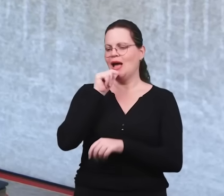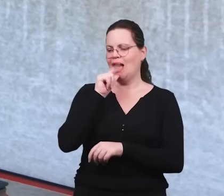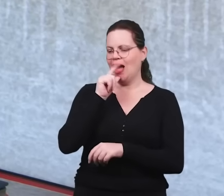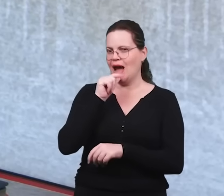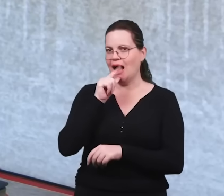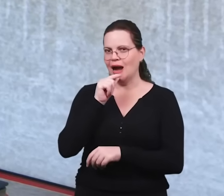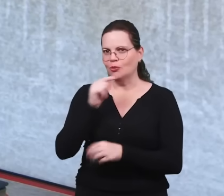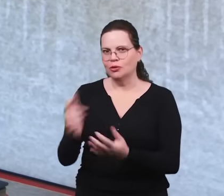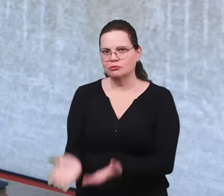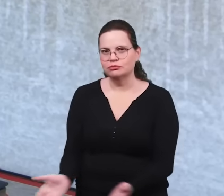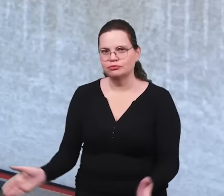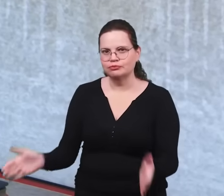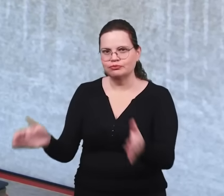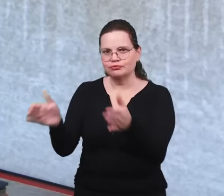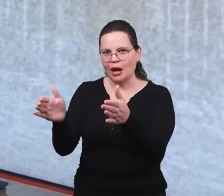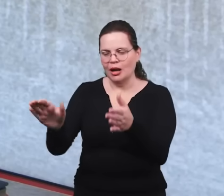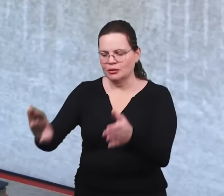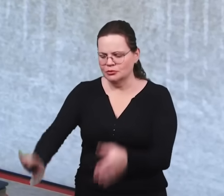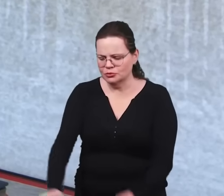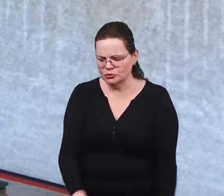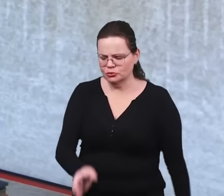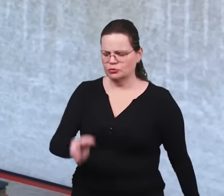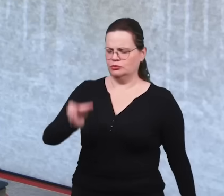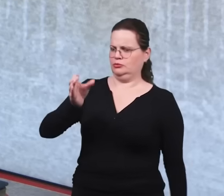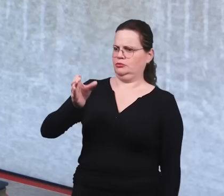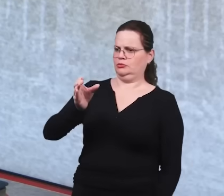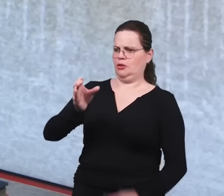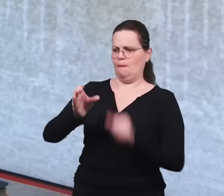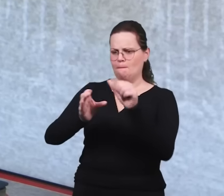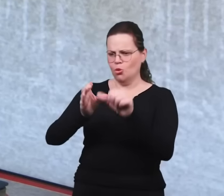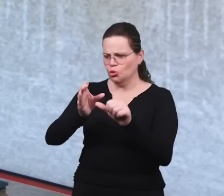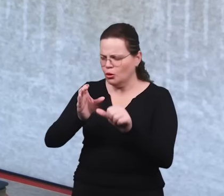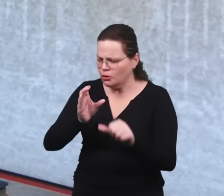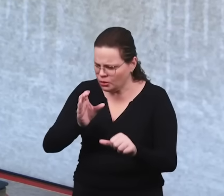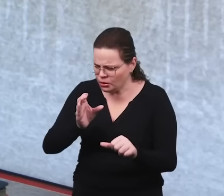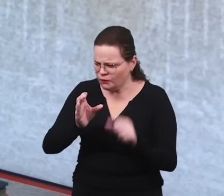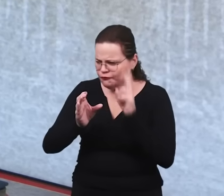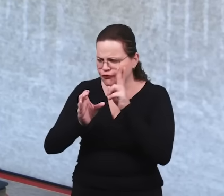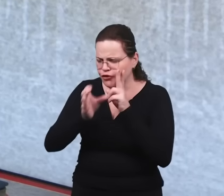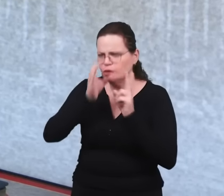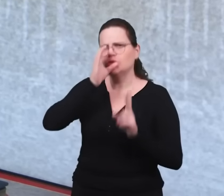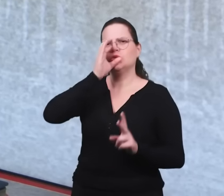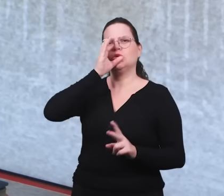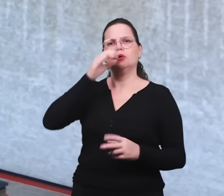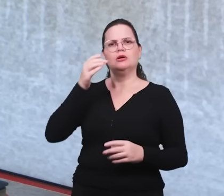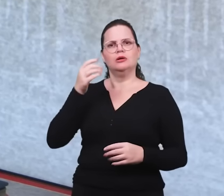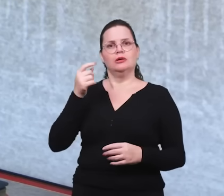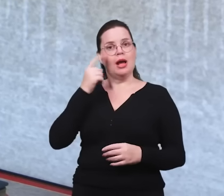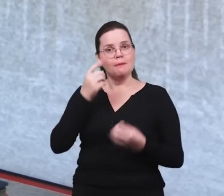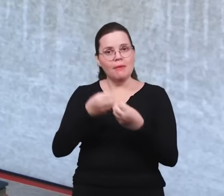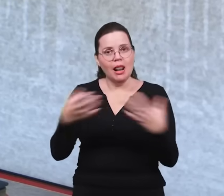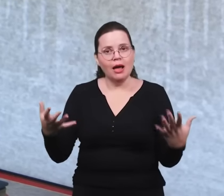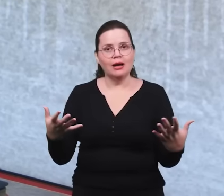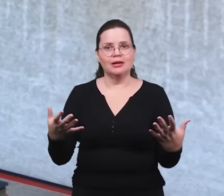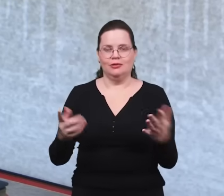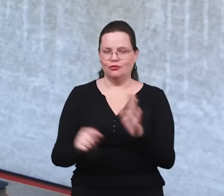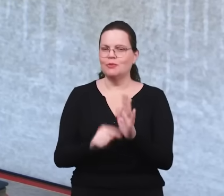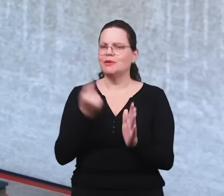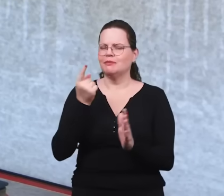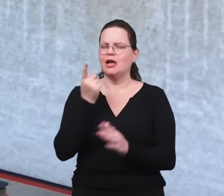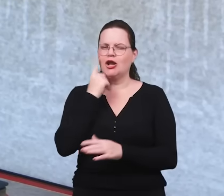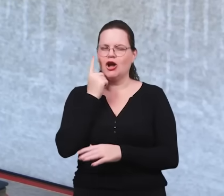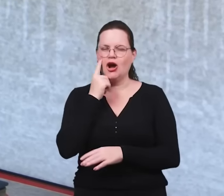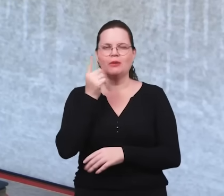transformar água em vinho, foi a primeira prova disso. Então, daí a pergunta continua: o